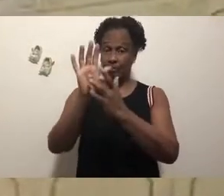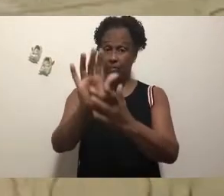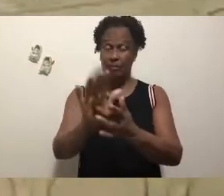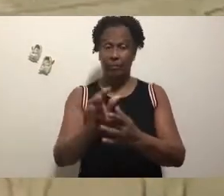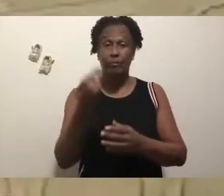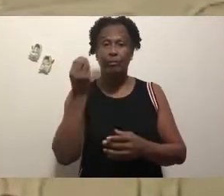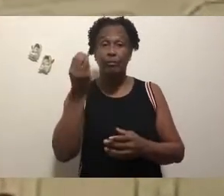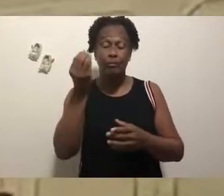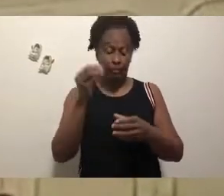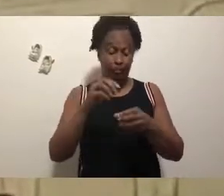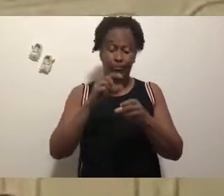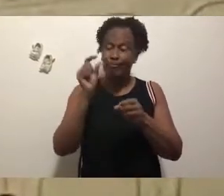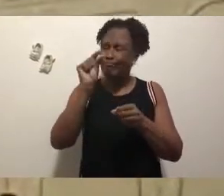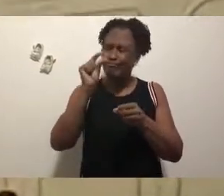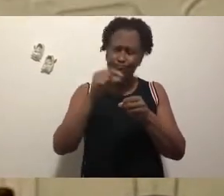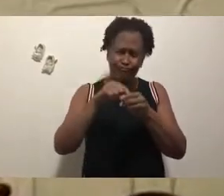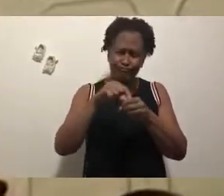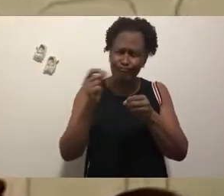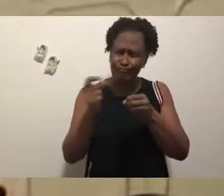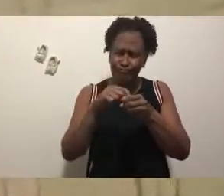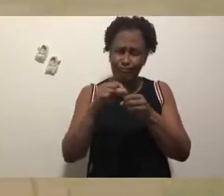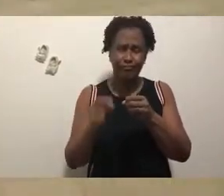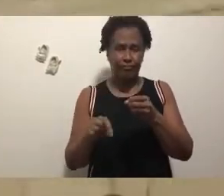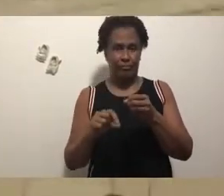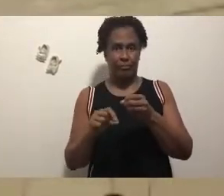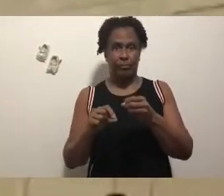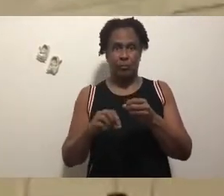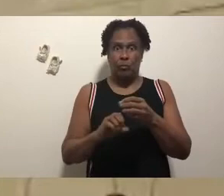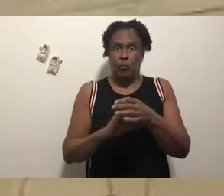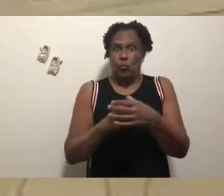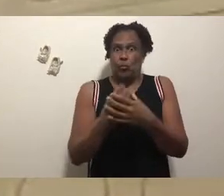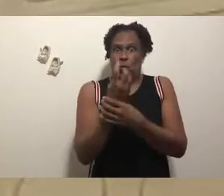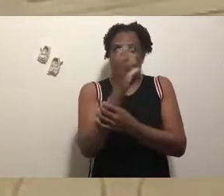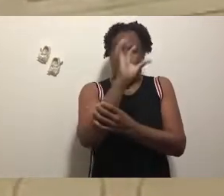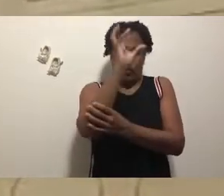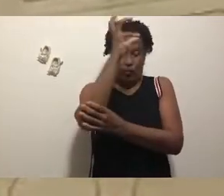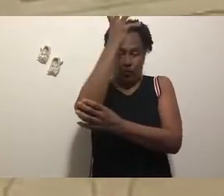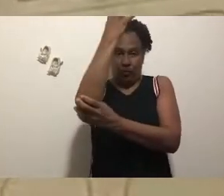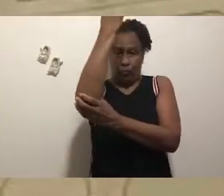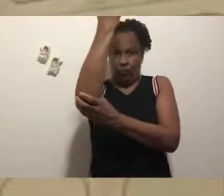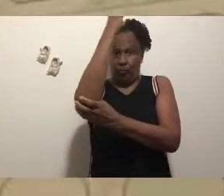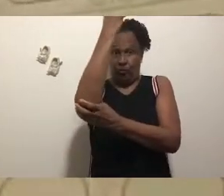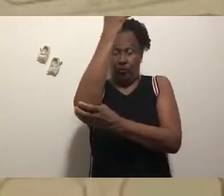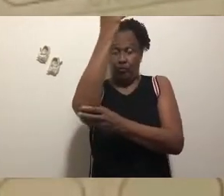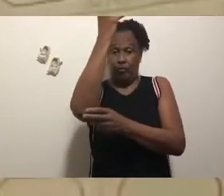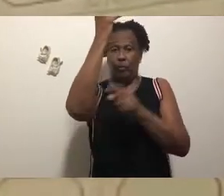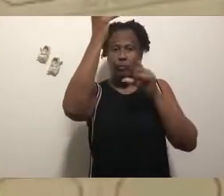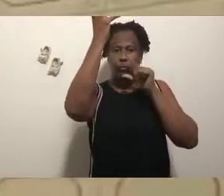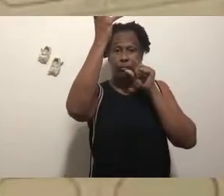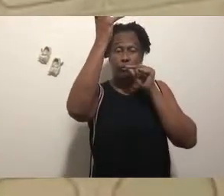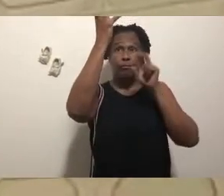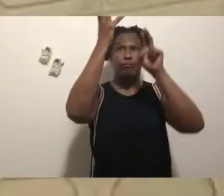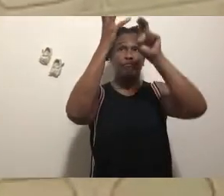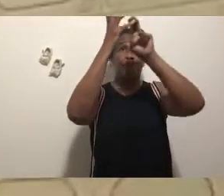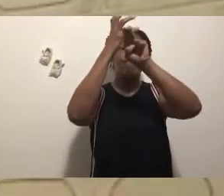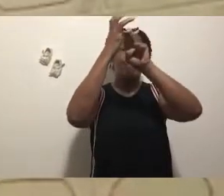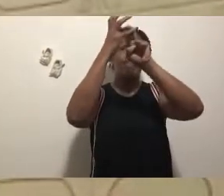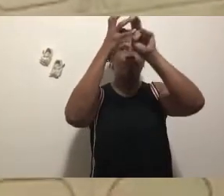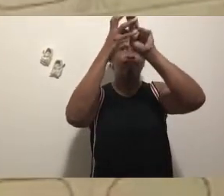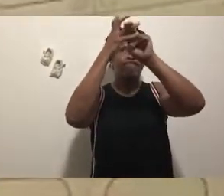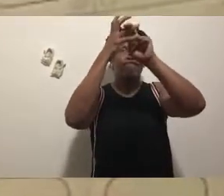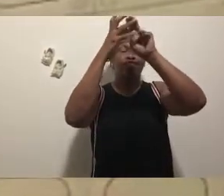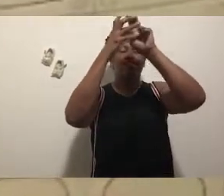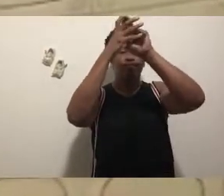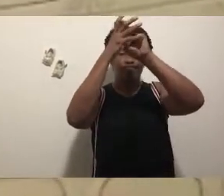crescer e tornar-se uma árvore frondosa, onde os pássaros podem abrigar-se à sua